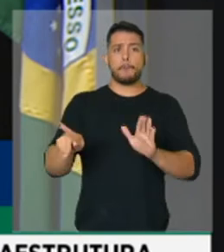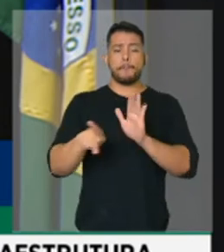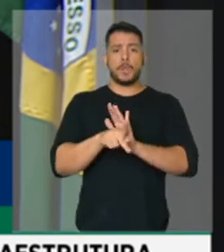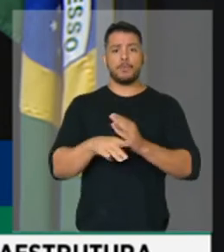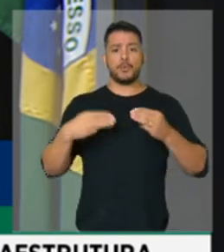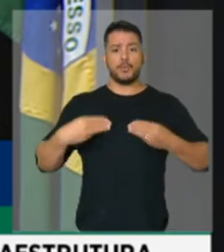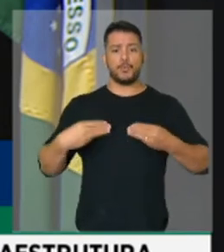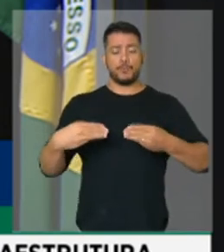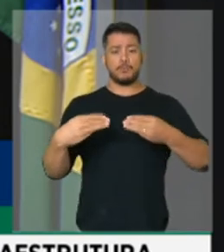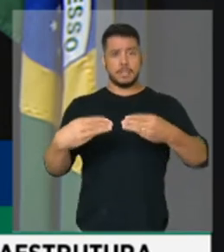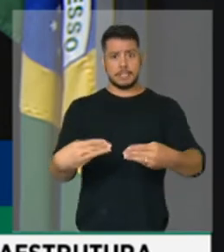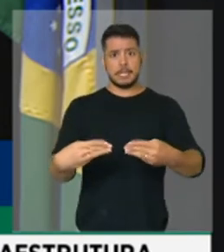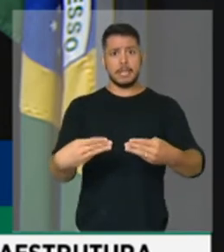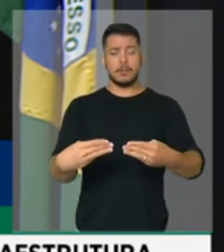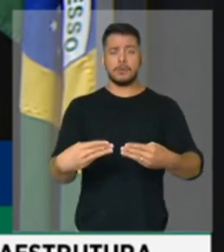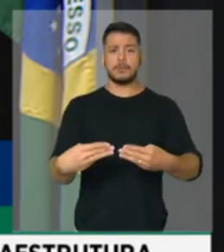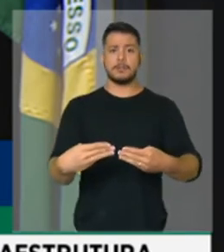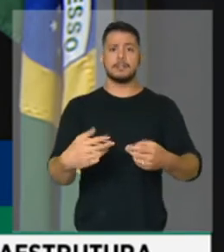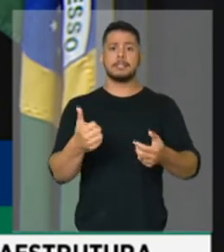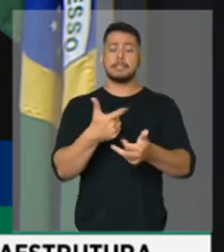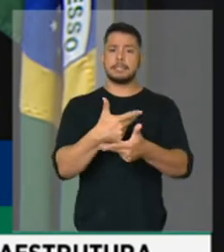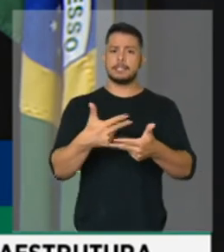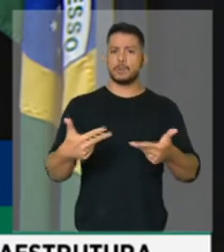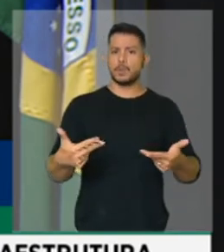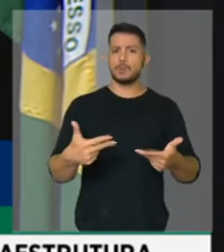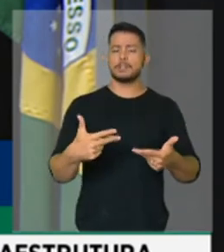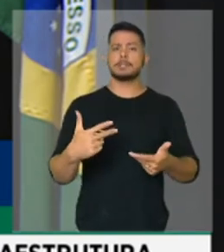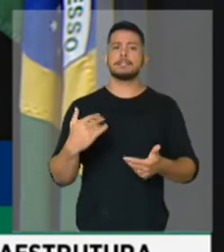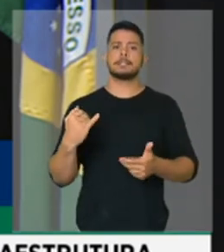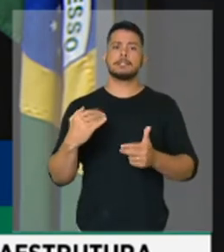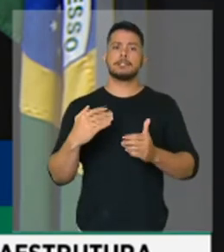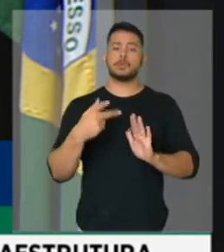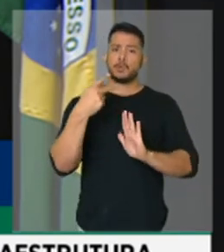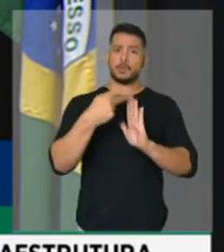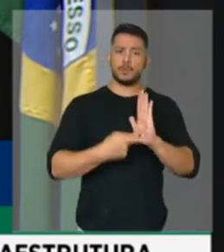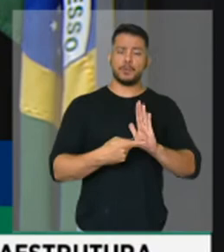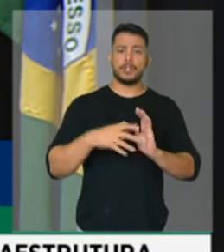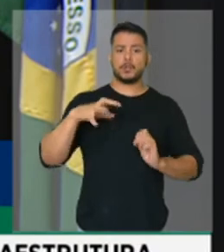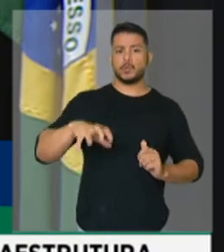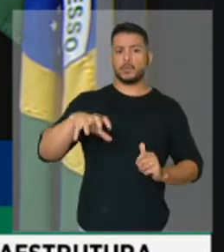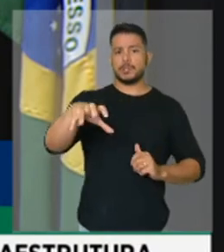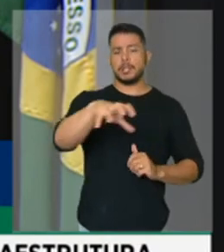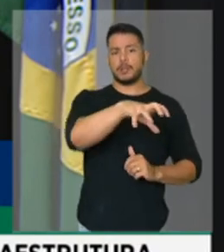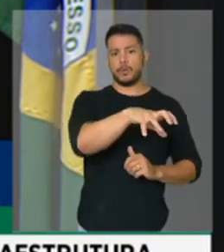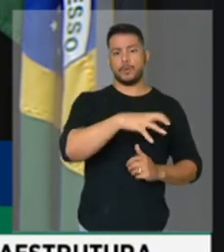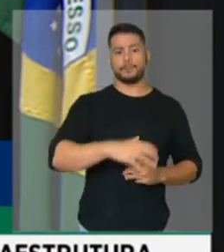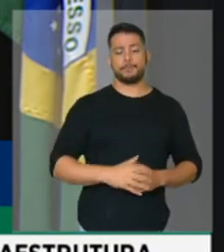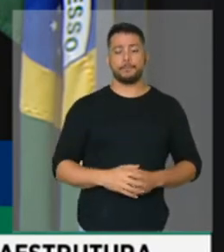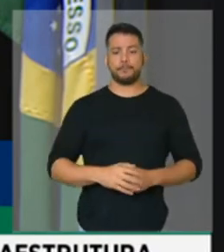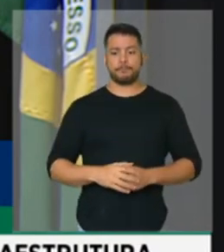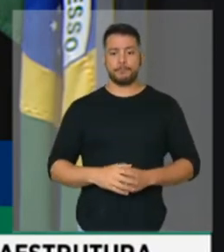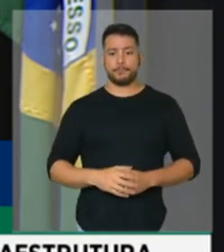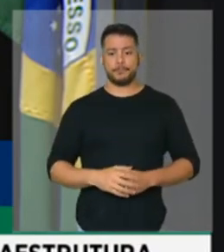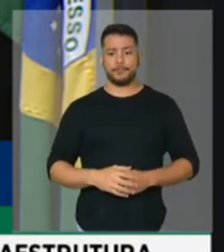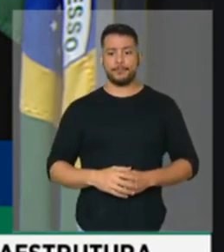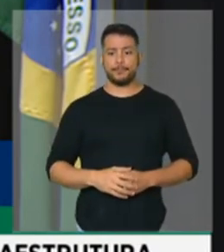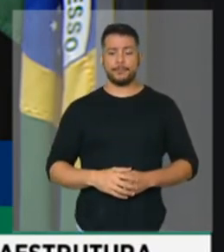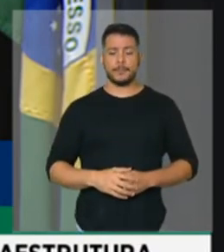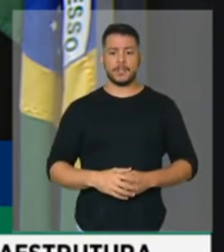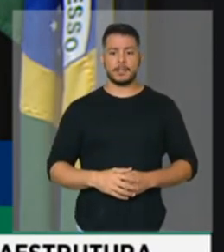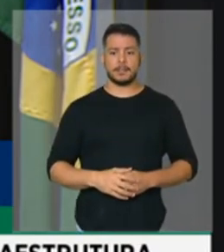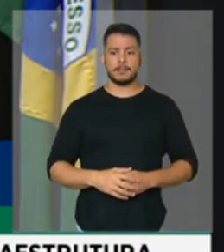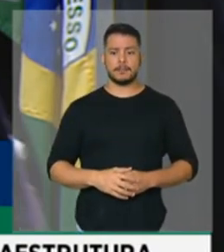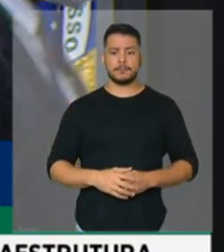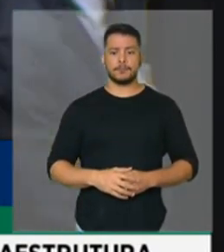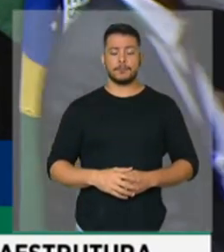exatamente naquilo que são os projetos setoriais. E sobreveio, senhor presidente, na data